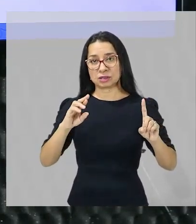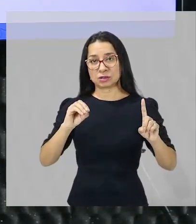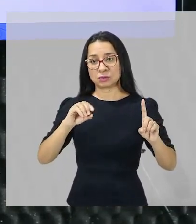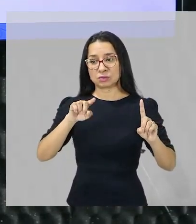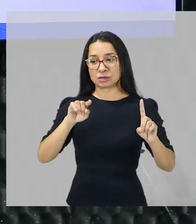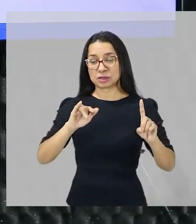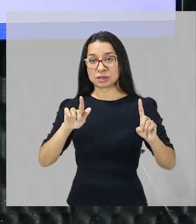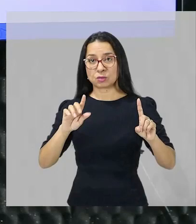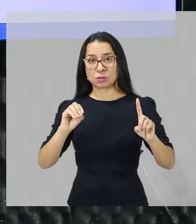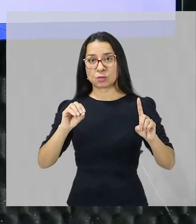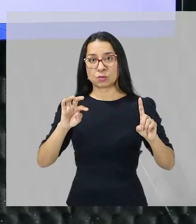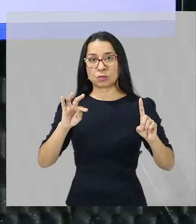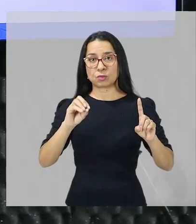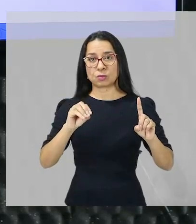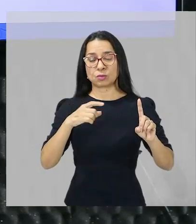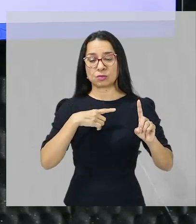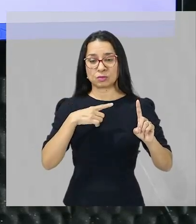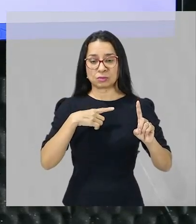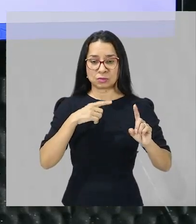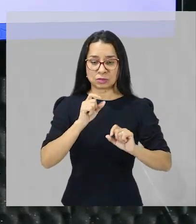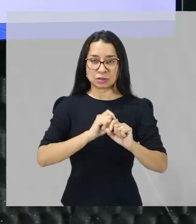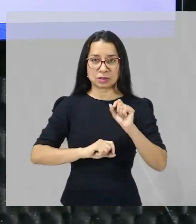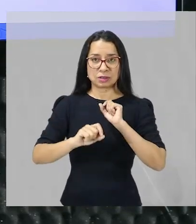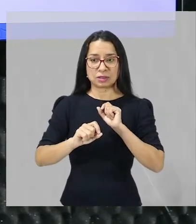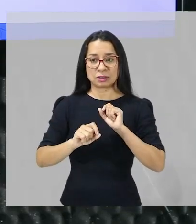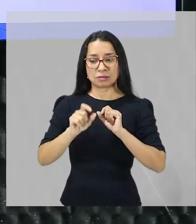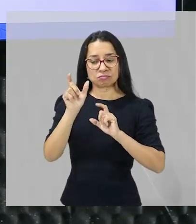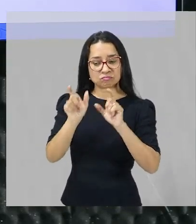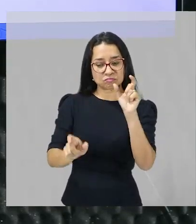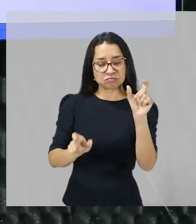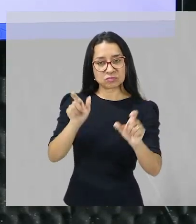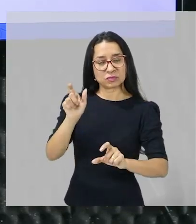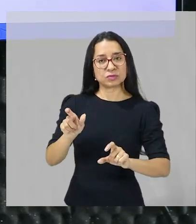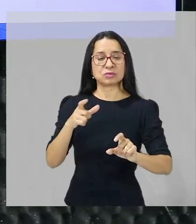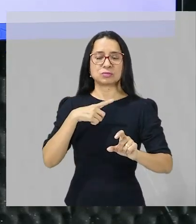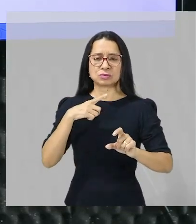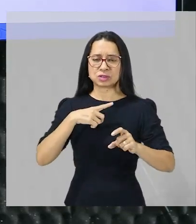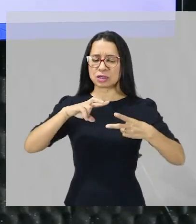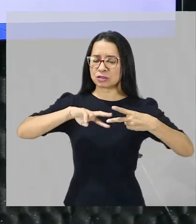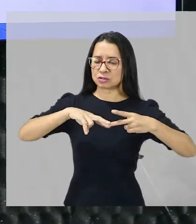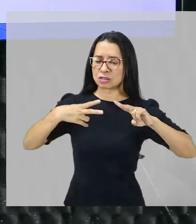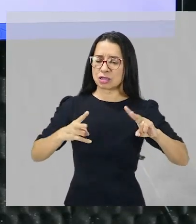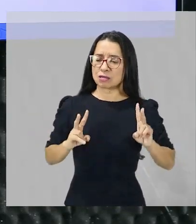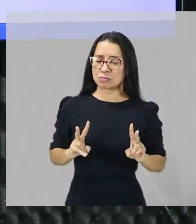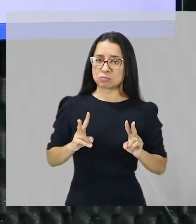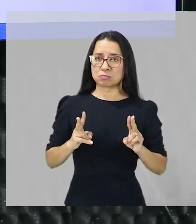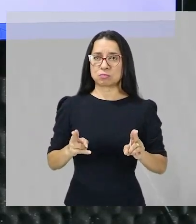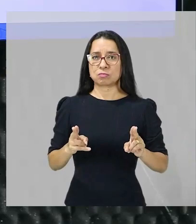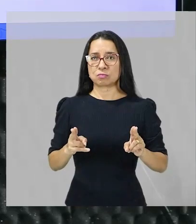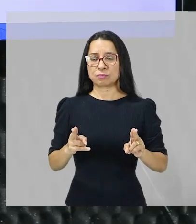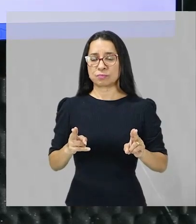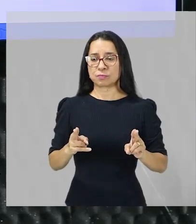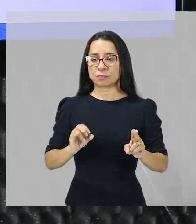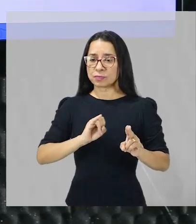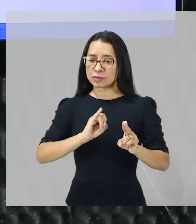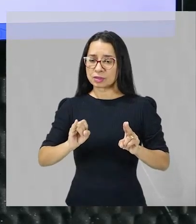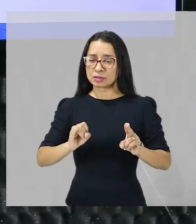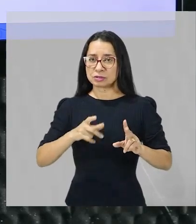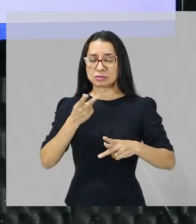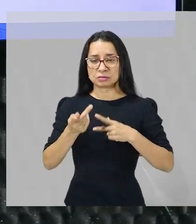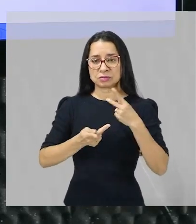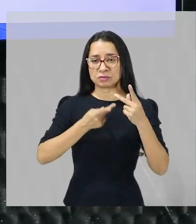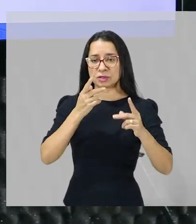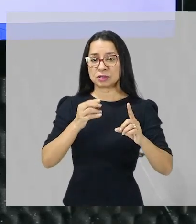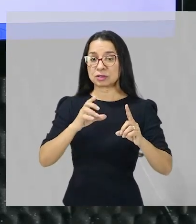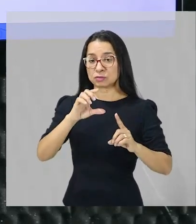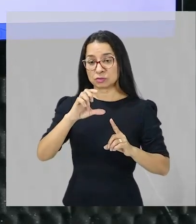em que indivíduos que têm a mesma genética, porque se a gente está falando de clone, a gente está falando de um organismo que